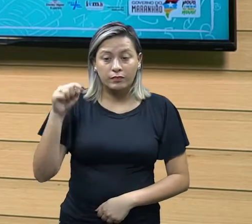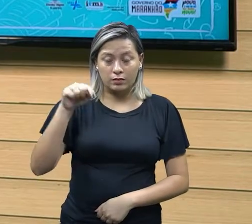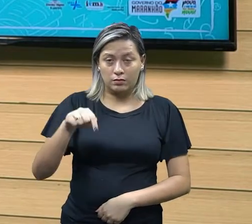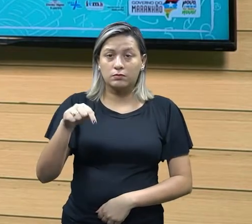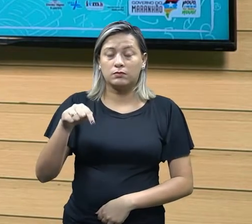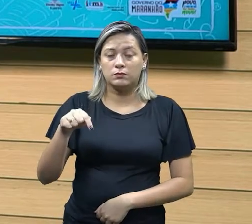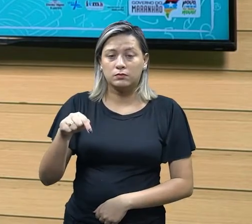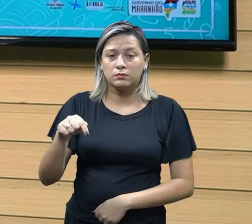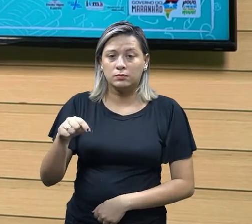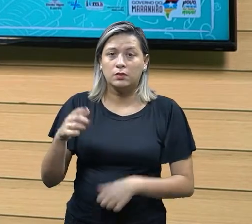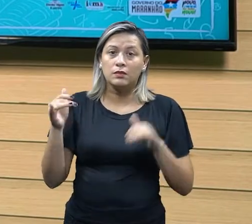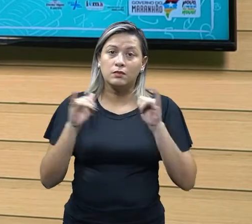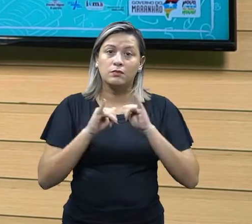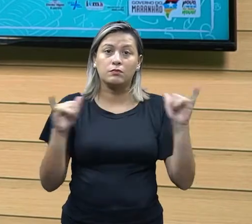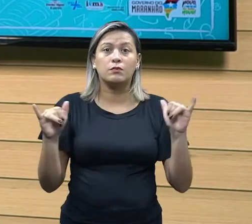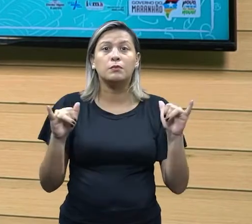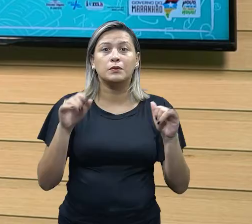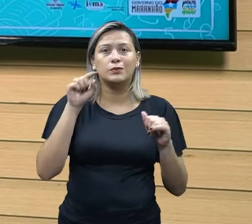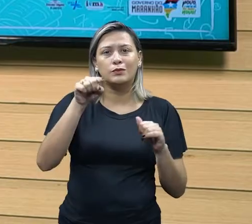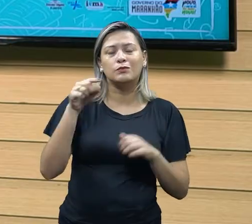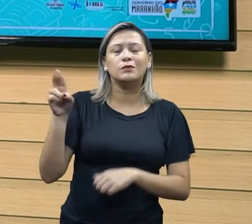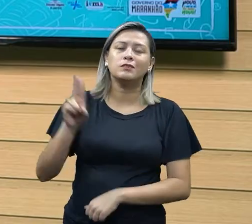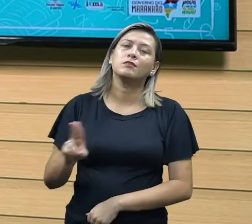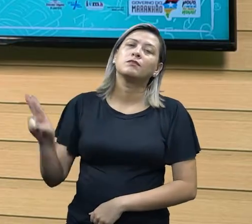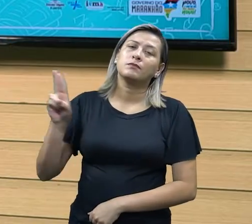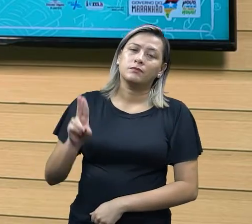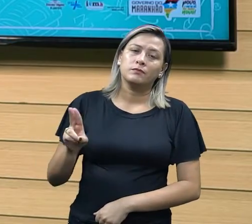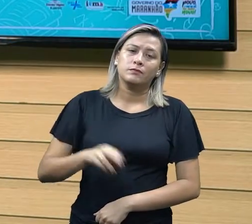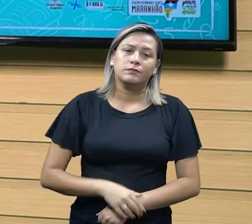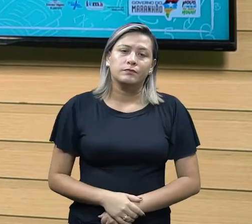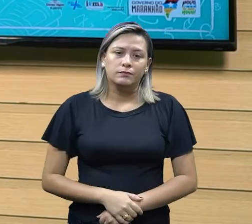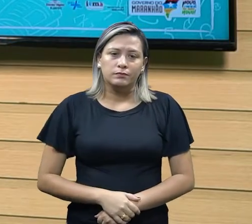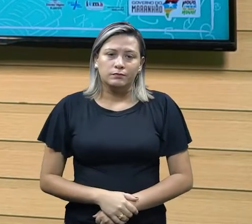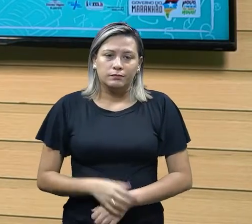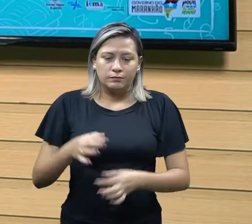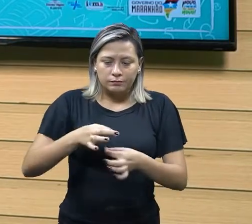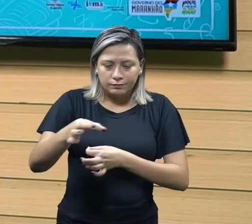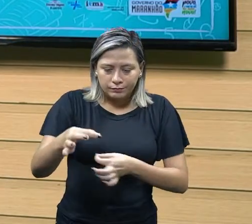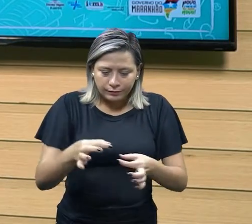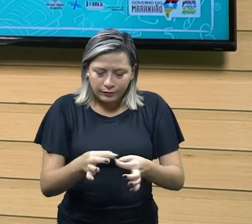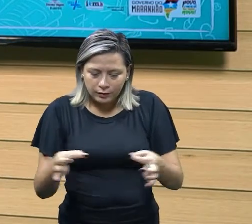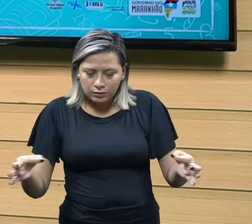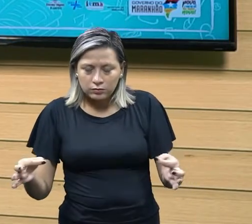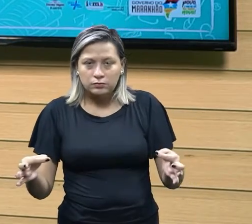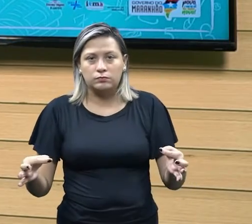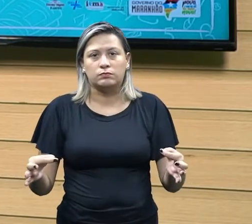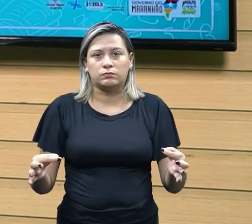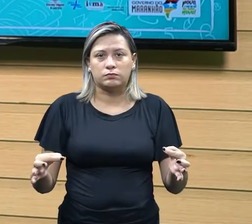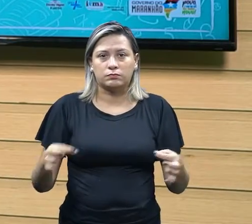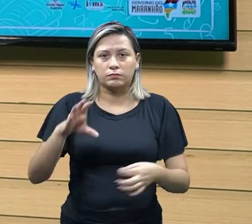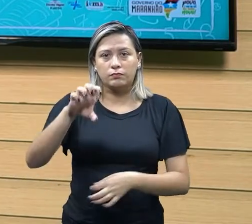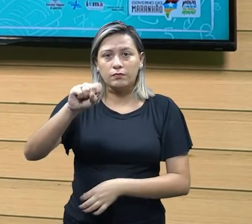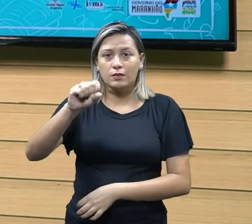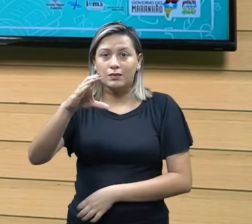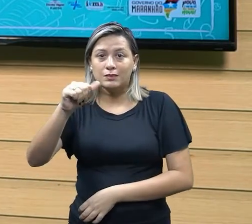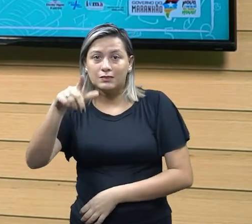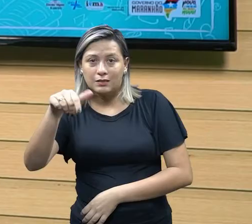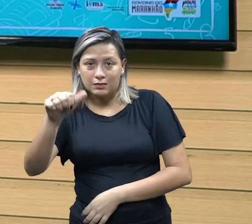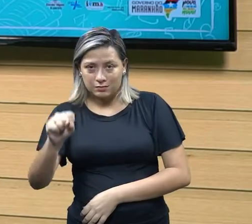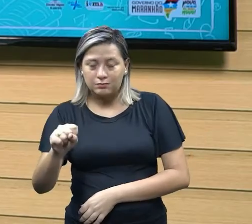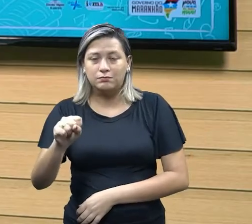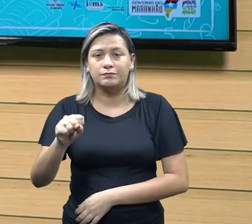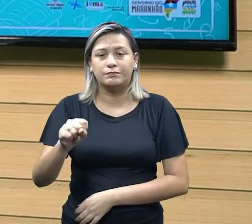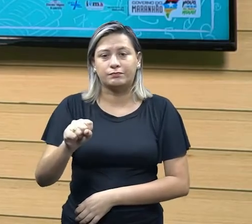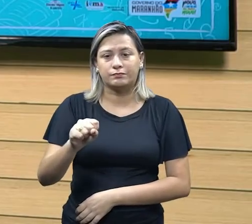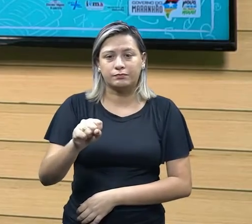dizer quais informações você vai utilizar. Tá? Coordenadas, medidas, escalas, é dentro